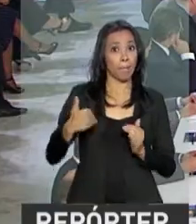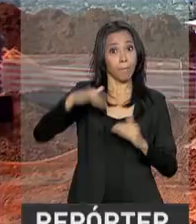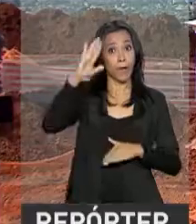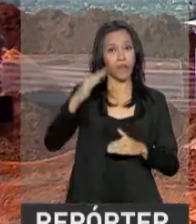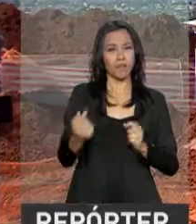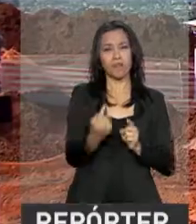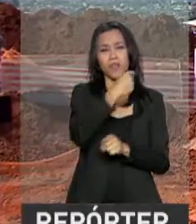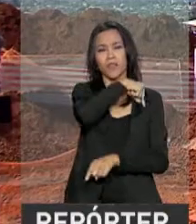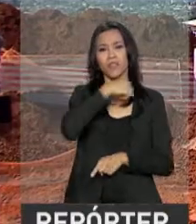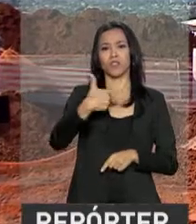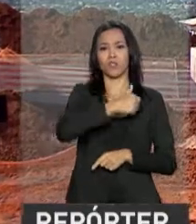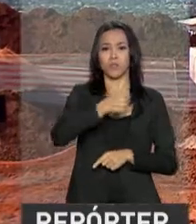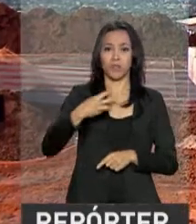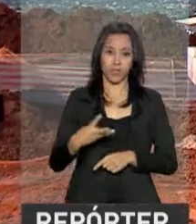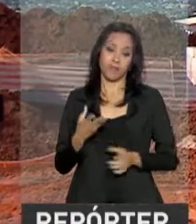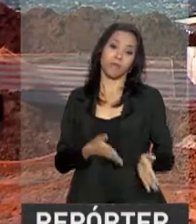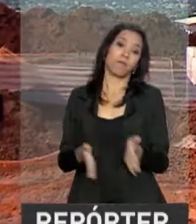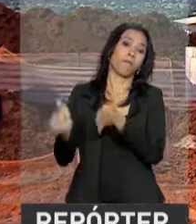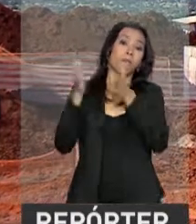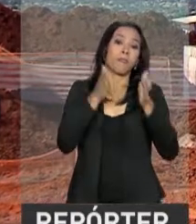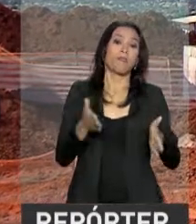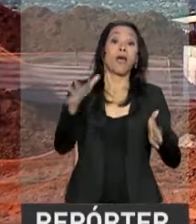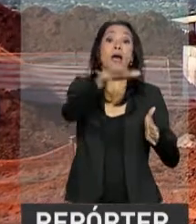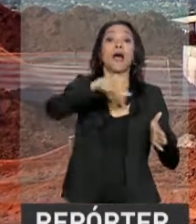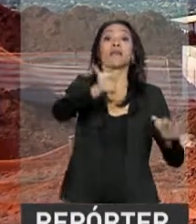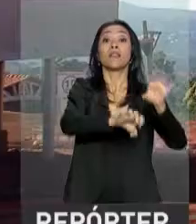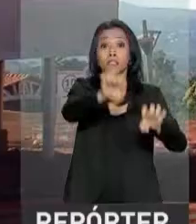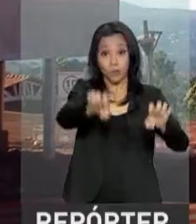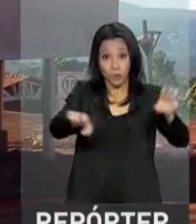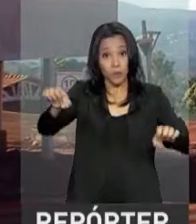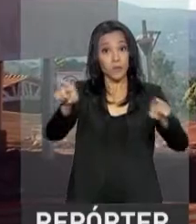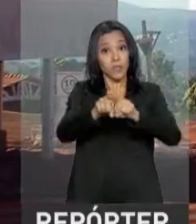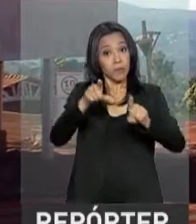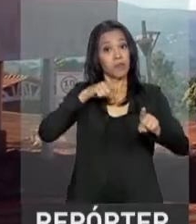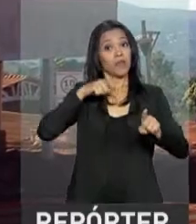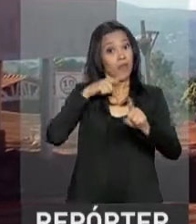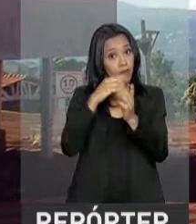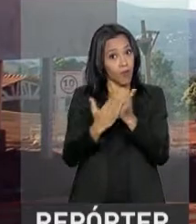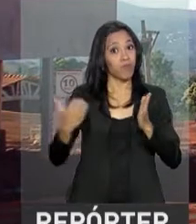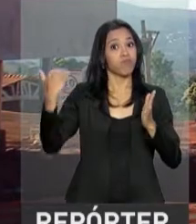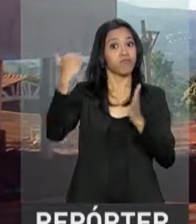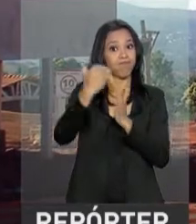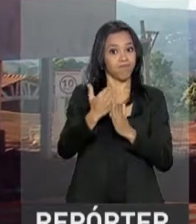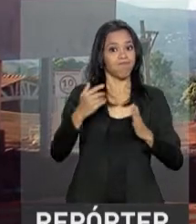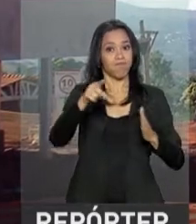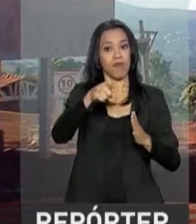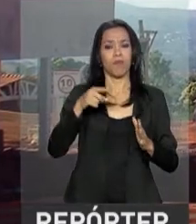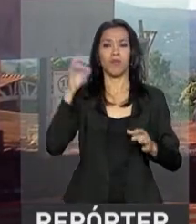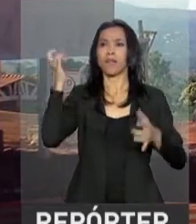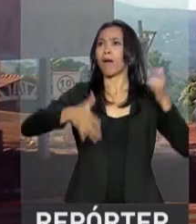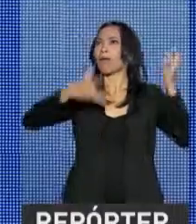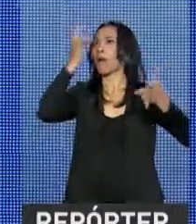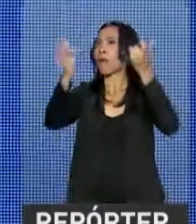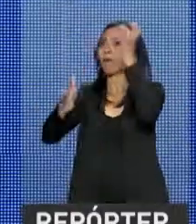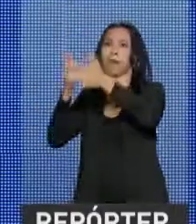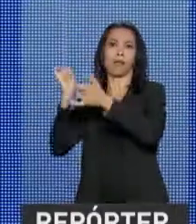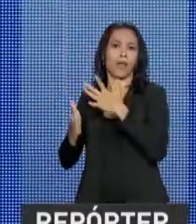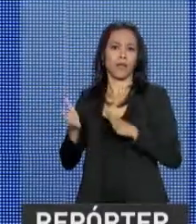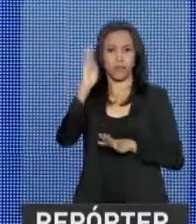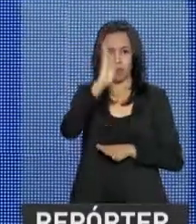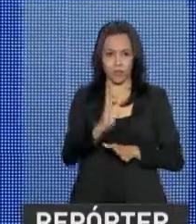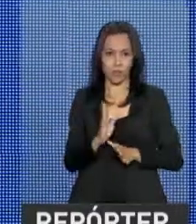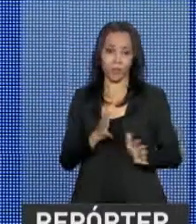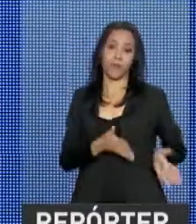o setor de infraestrutura também teve destaque com a retomada das obras paradas em todo o país agora